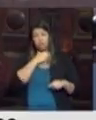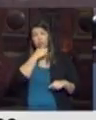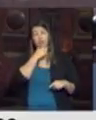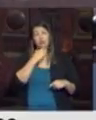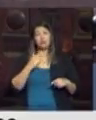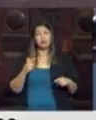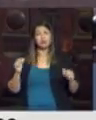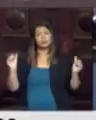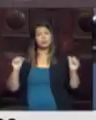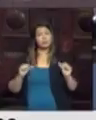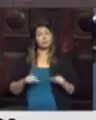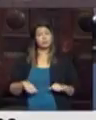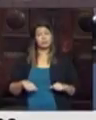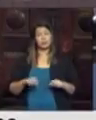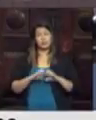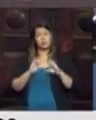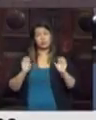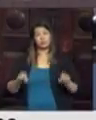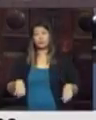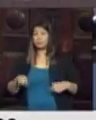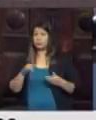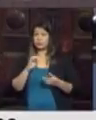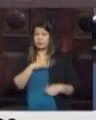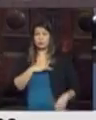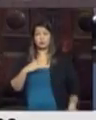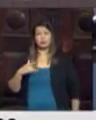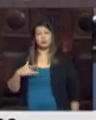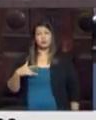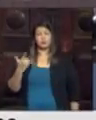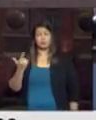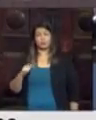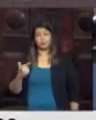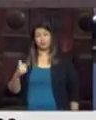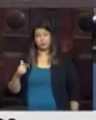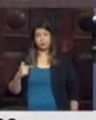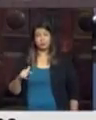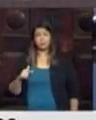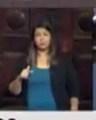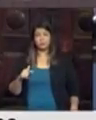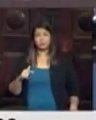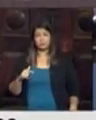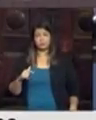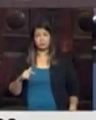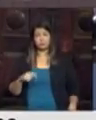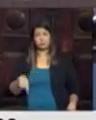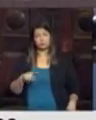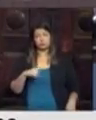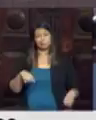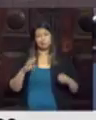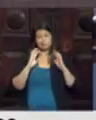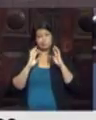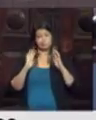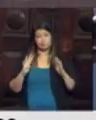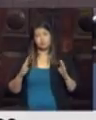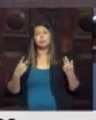desmantelamento das estruturas de saúde. Então, tudo isso ocorre no momento em que a fragilidade é plena.